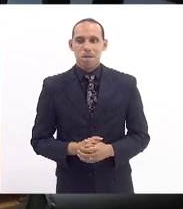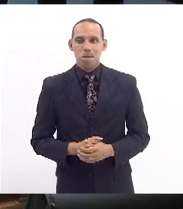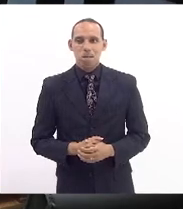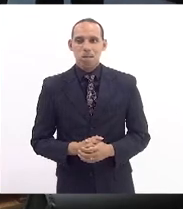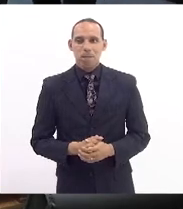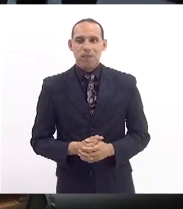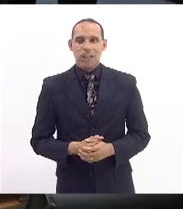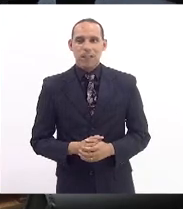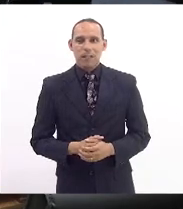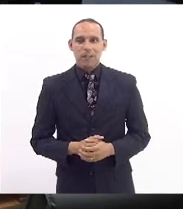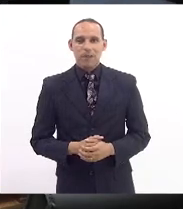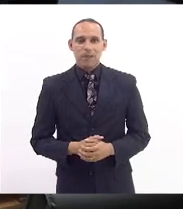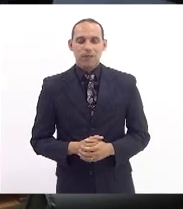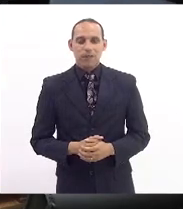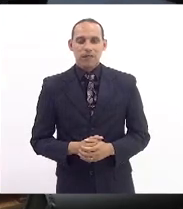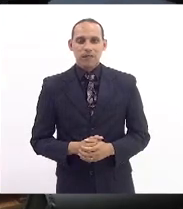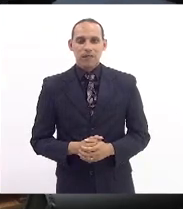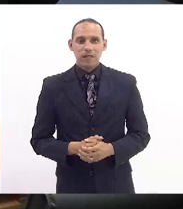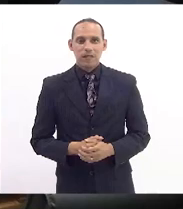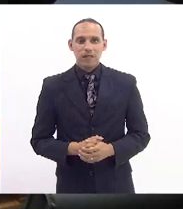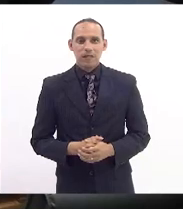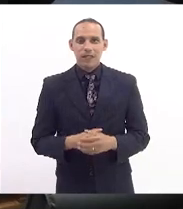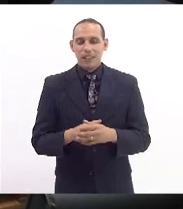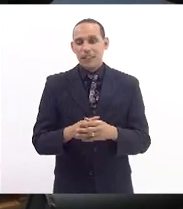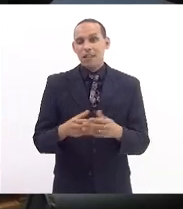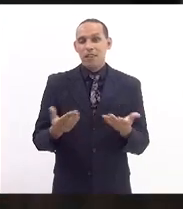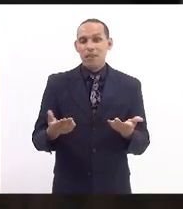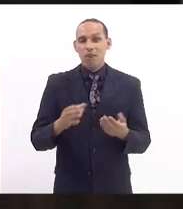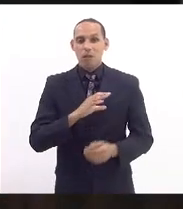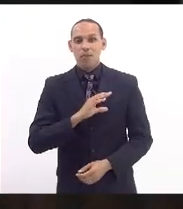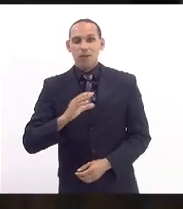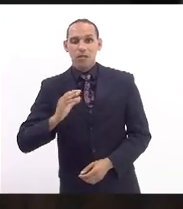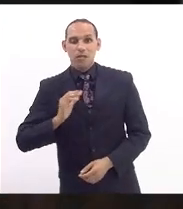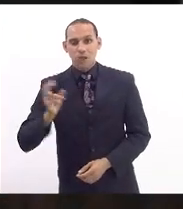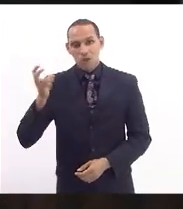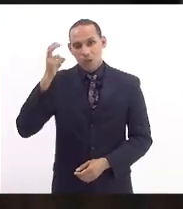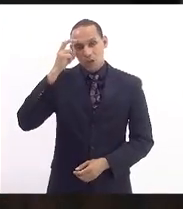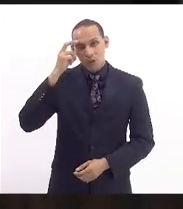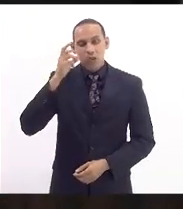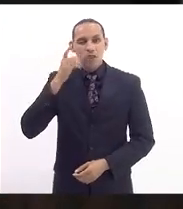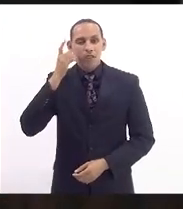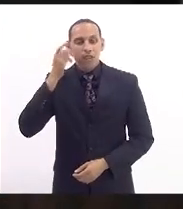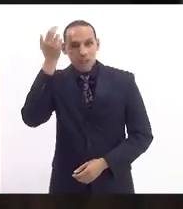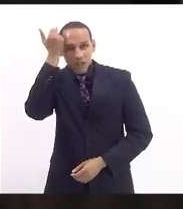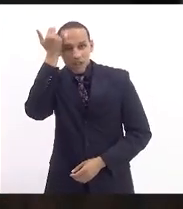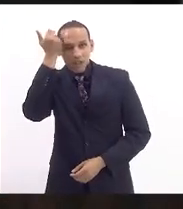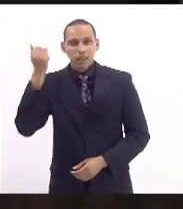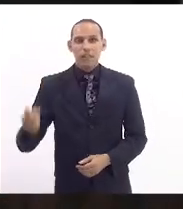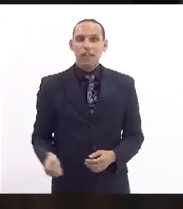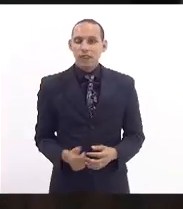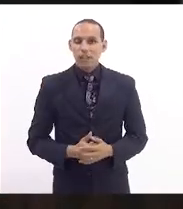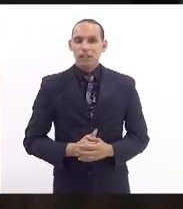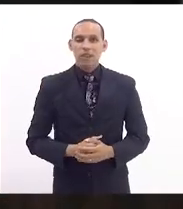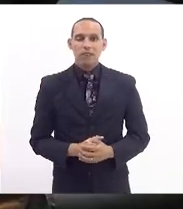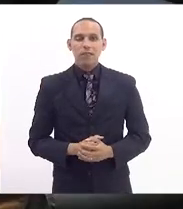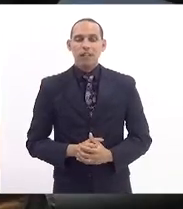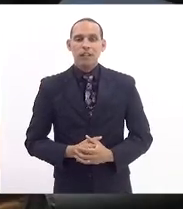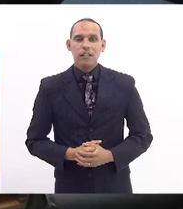tá tranquilo pela comissão de Cultura Deputado Eliomar Coelho